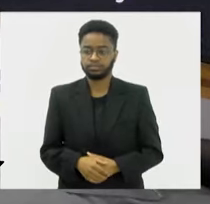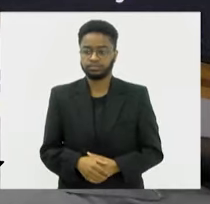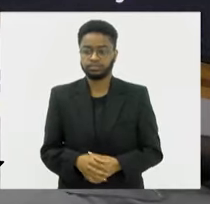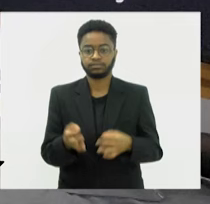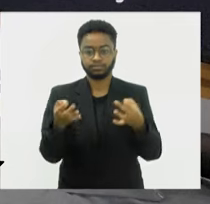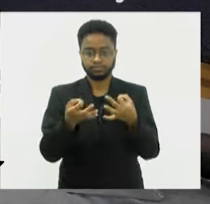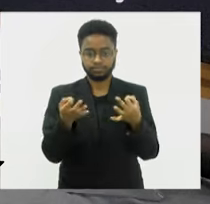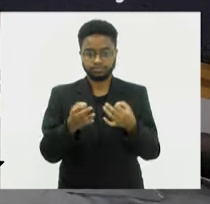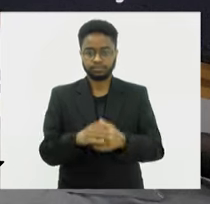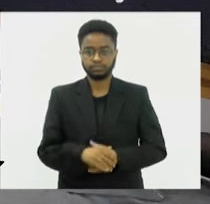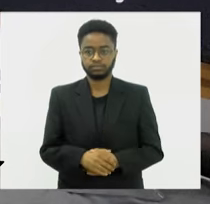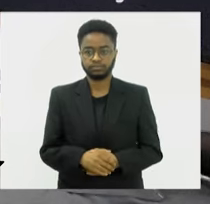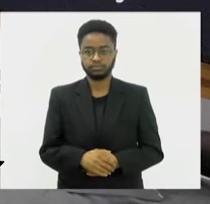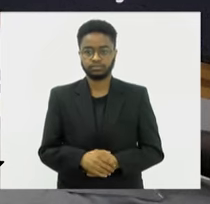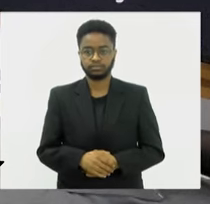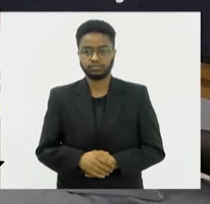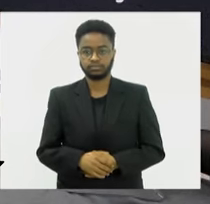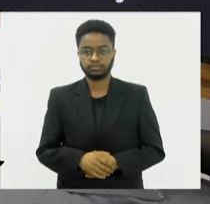Perfeito. Ninguém